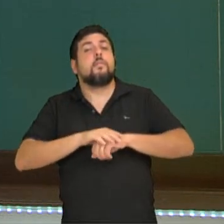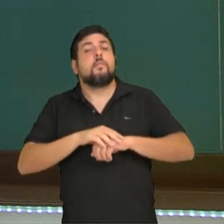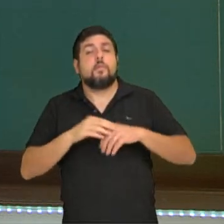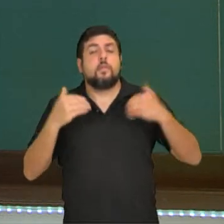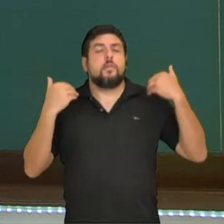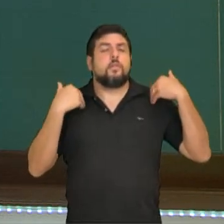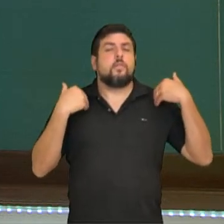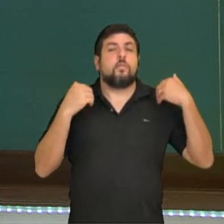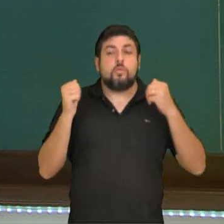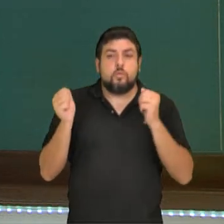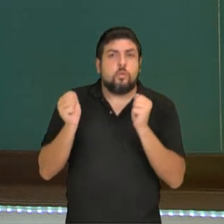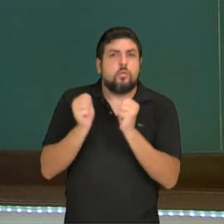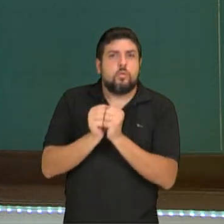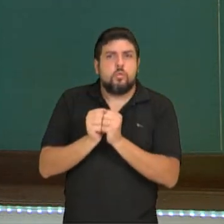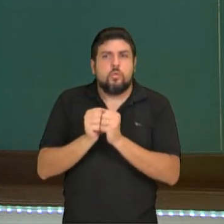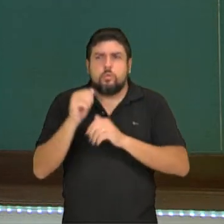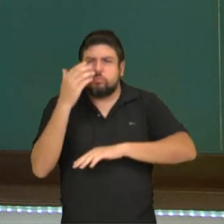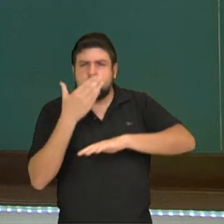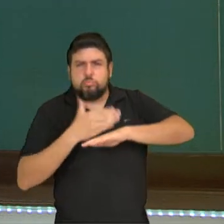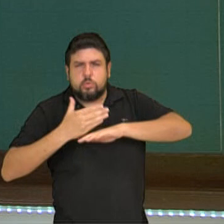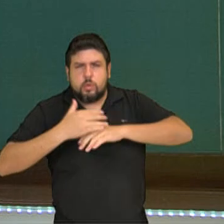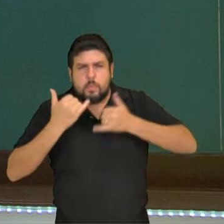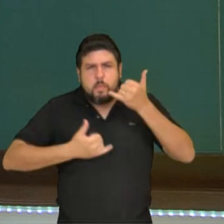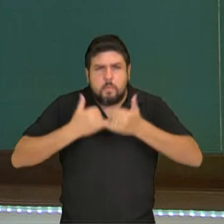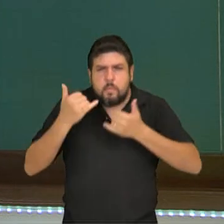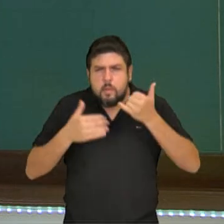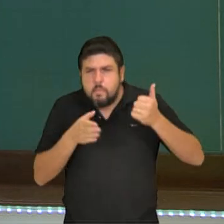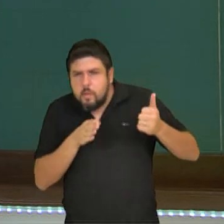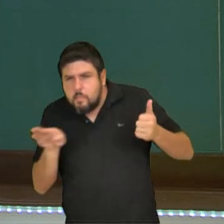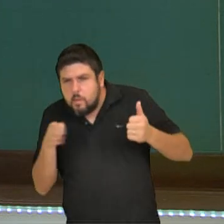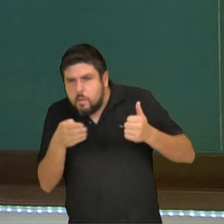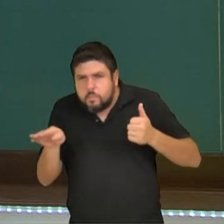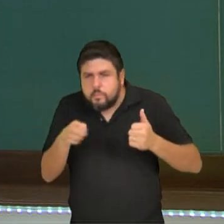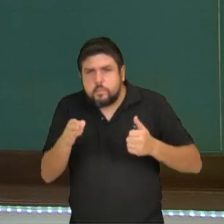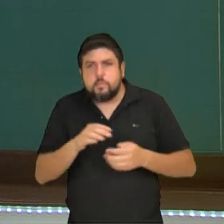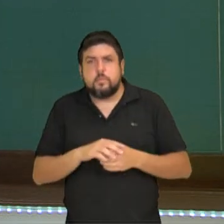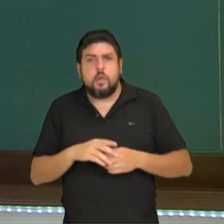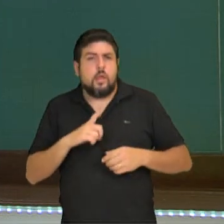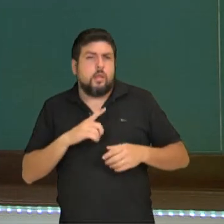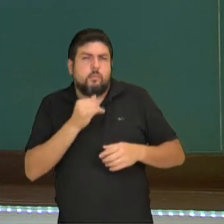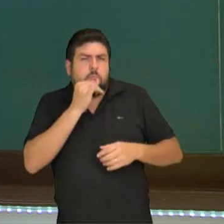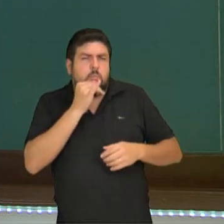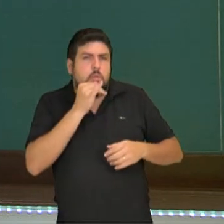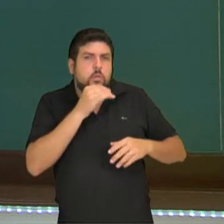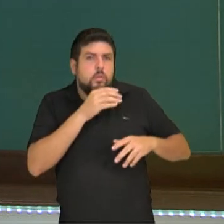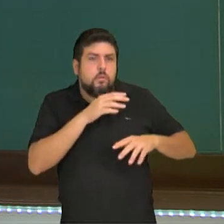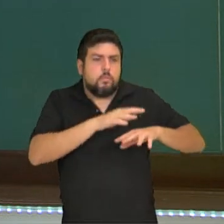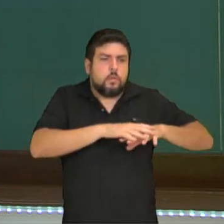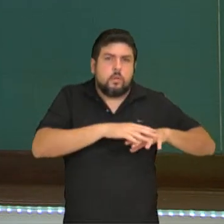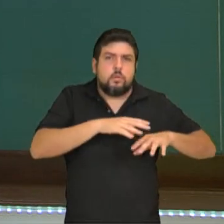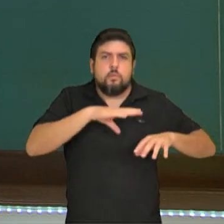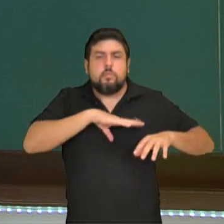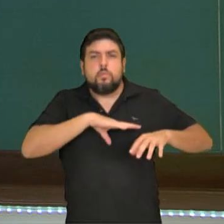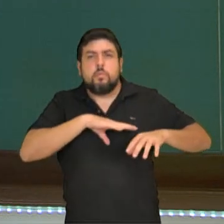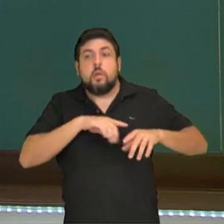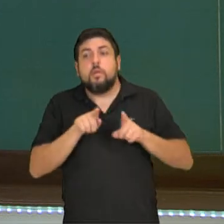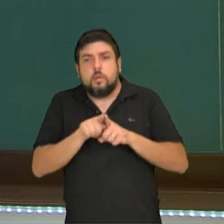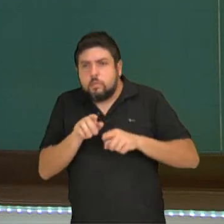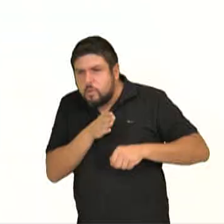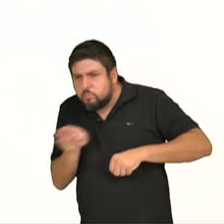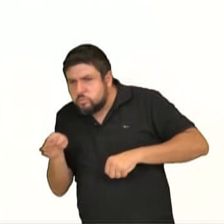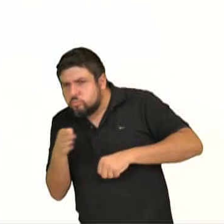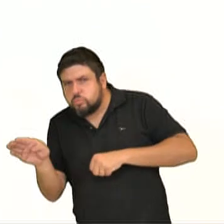a disciplina de orientação. Como a gente tem língua portuguesa, matemática, orientação. É isso que aconteceu lá em